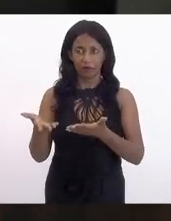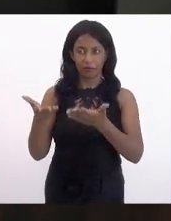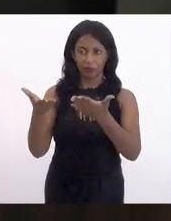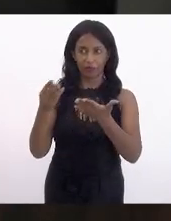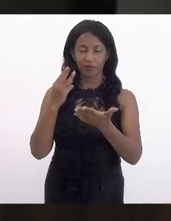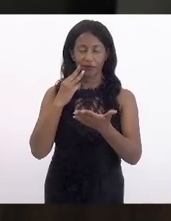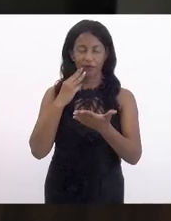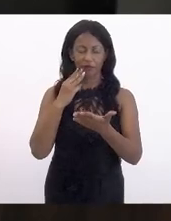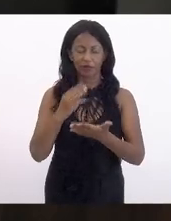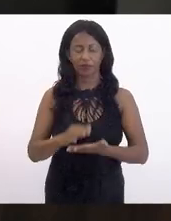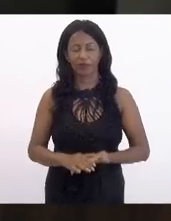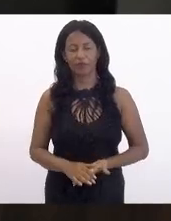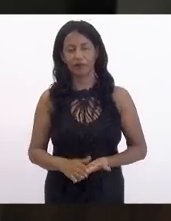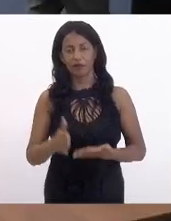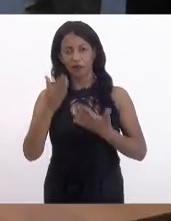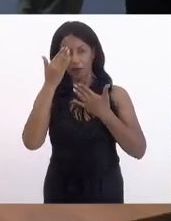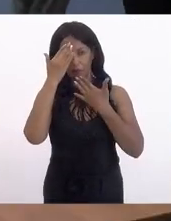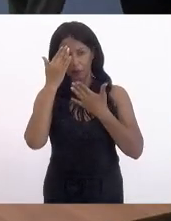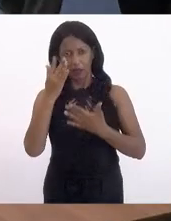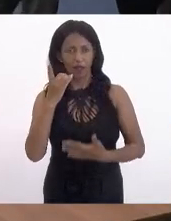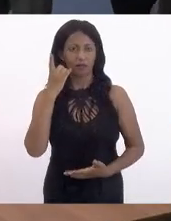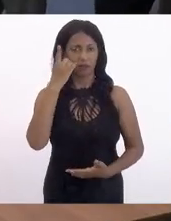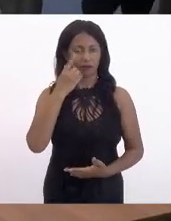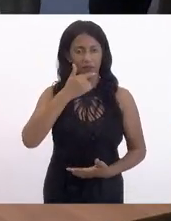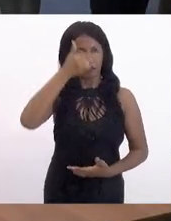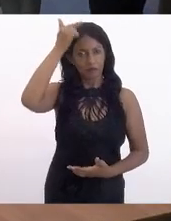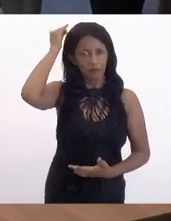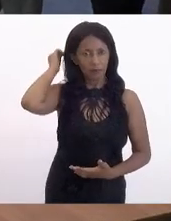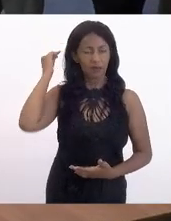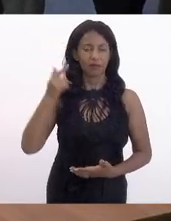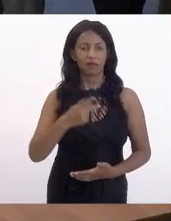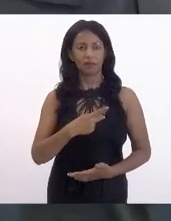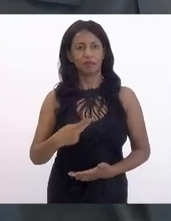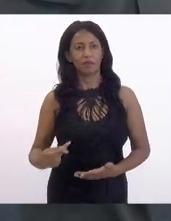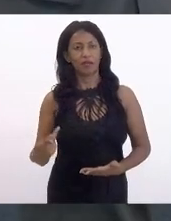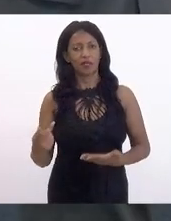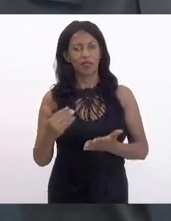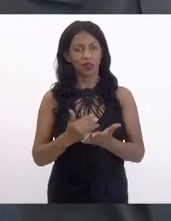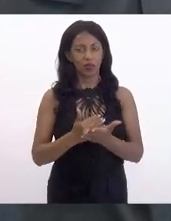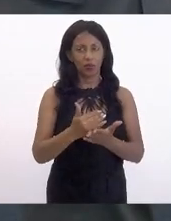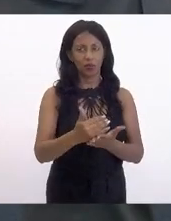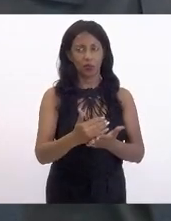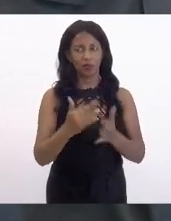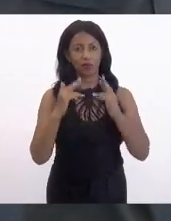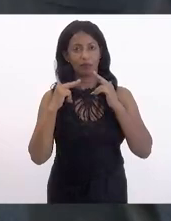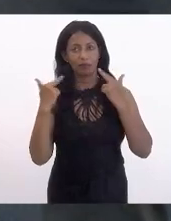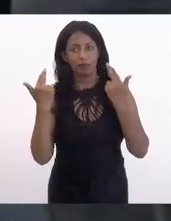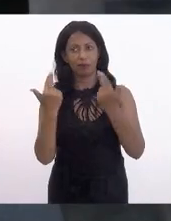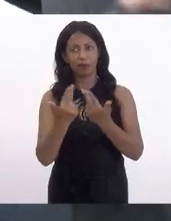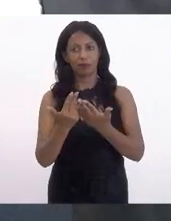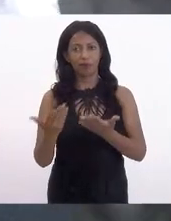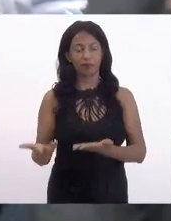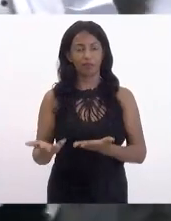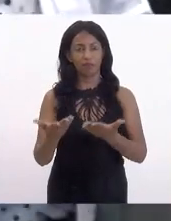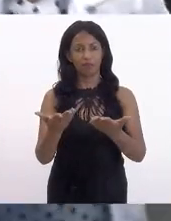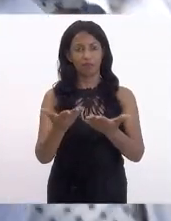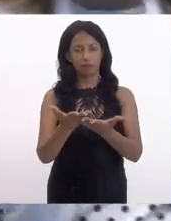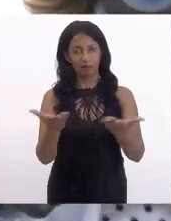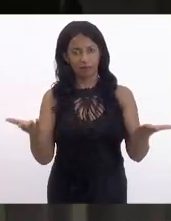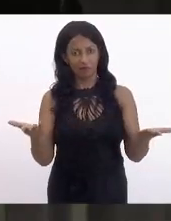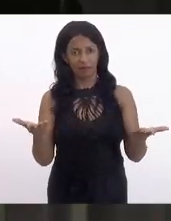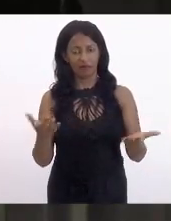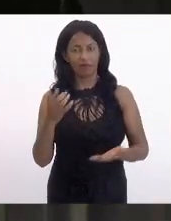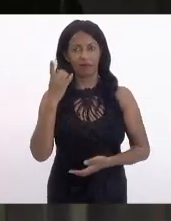valdek Obrigado Deputado Luiz Paulo que Preside a este expediente Inicial senhoras